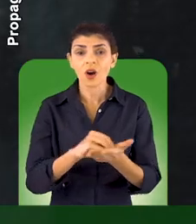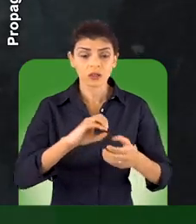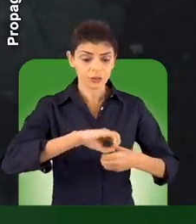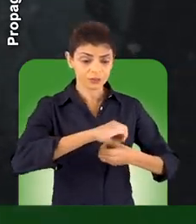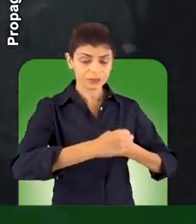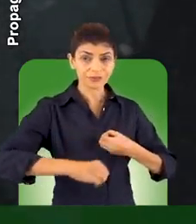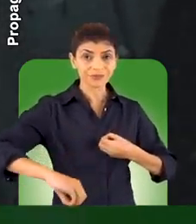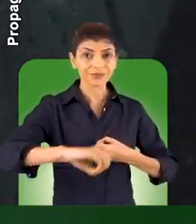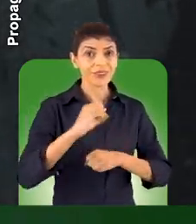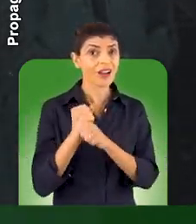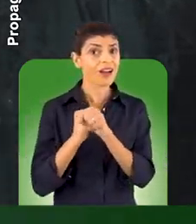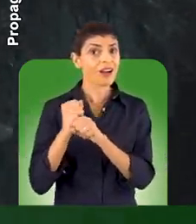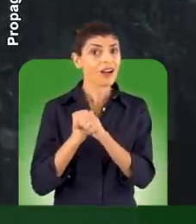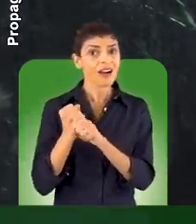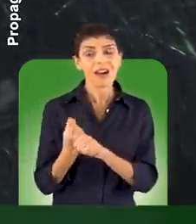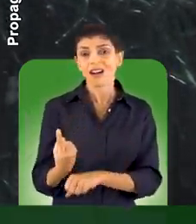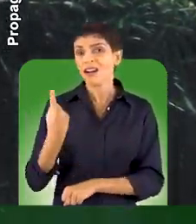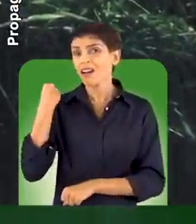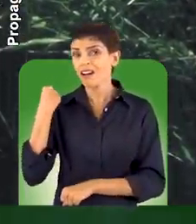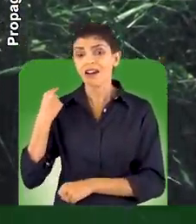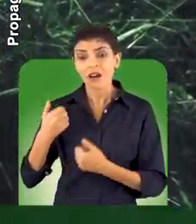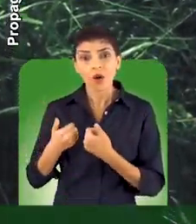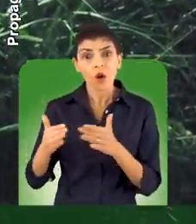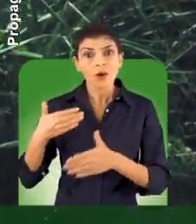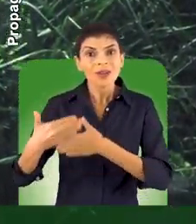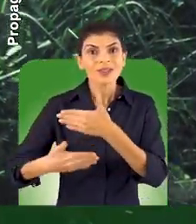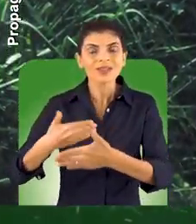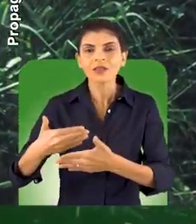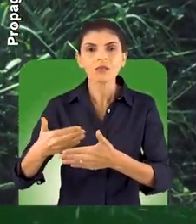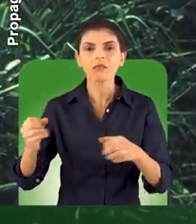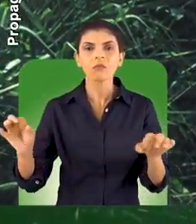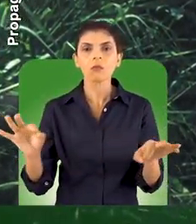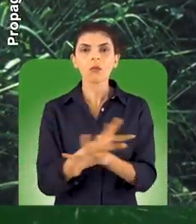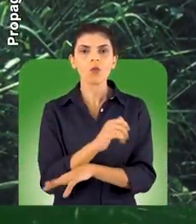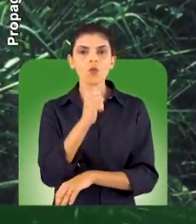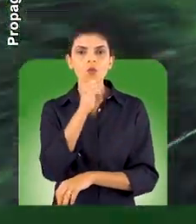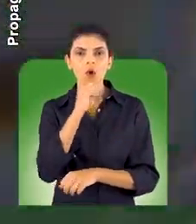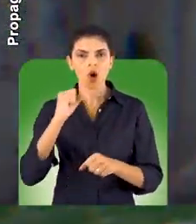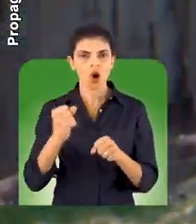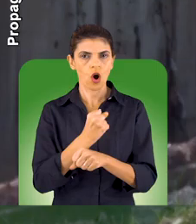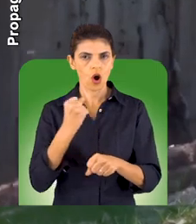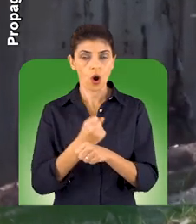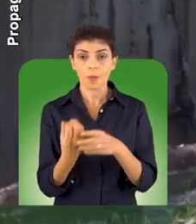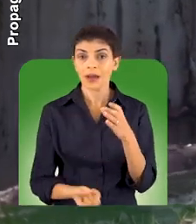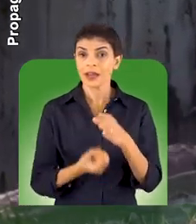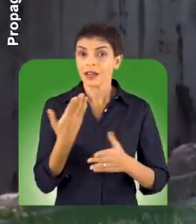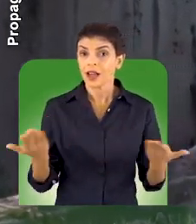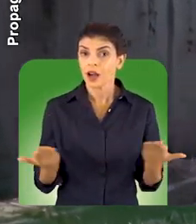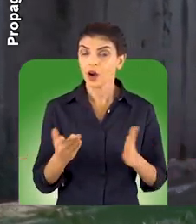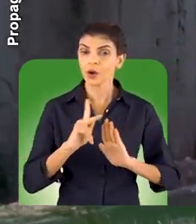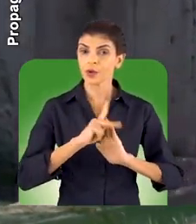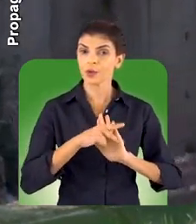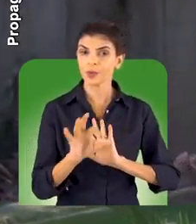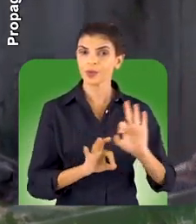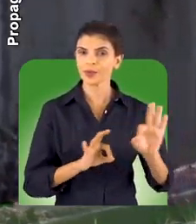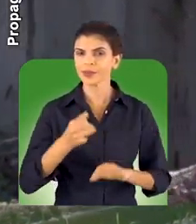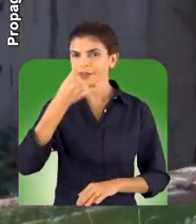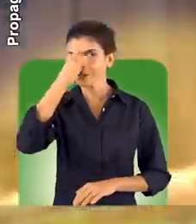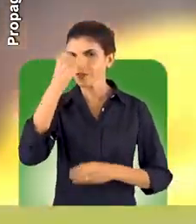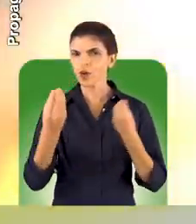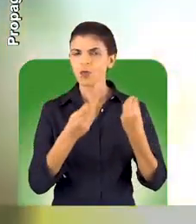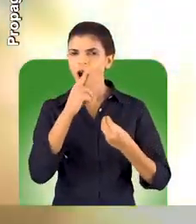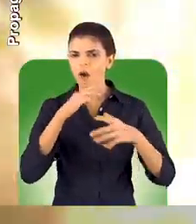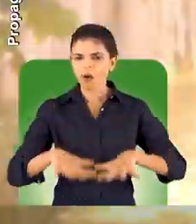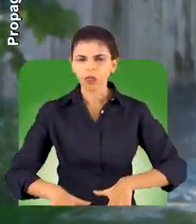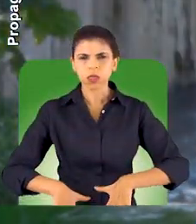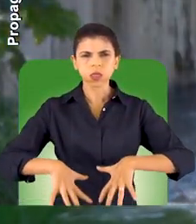Essa canalização começou há muitos anos atrás, mas não foi concluída. Vamos criar um plano de